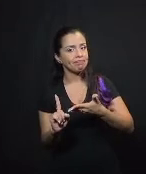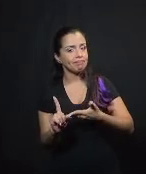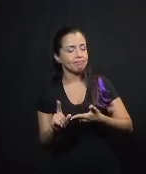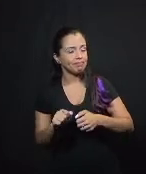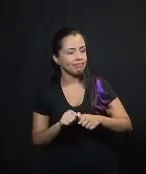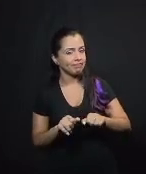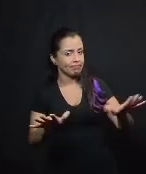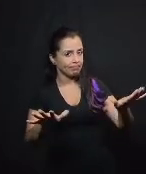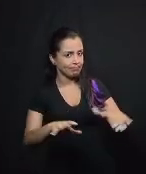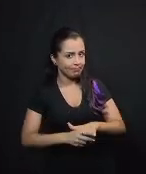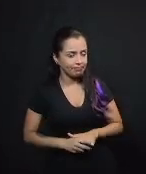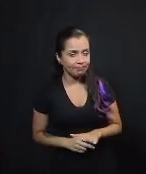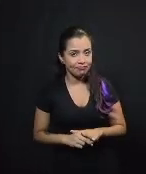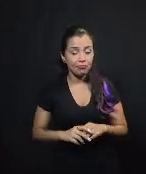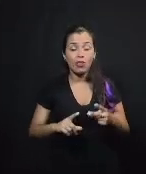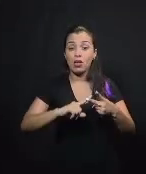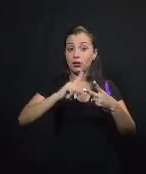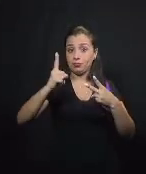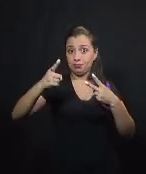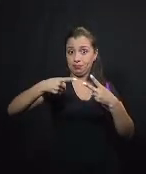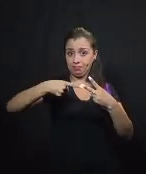segunda característica,